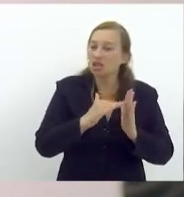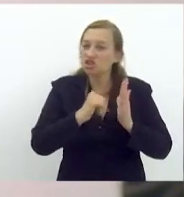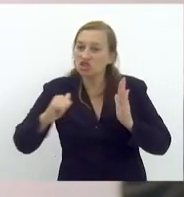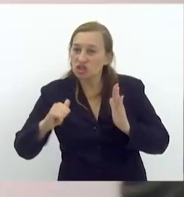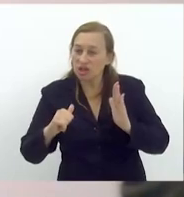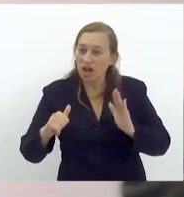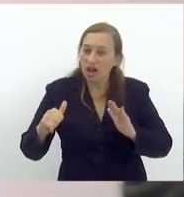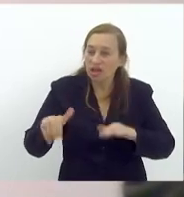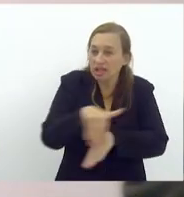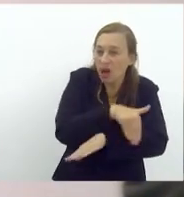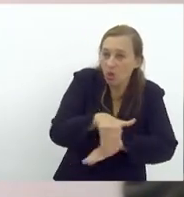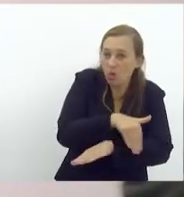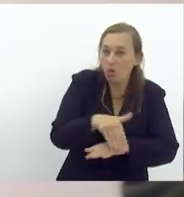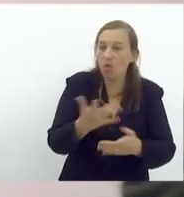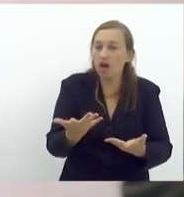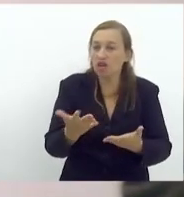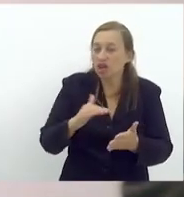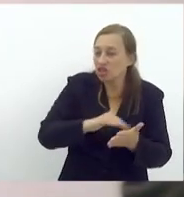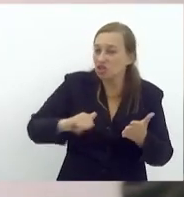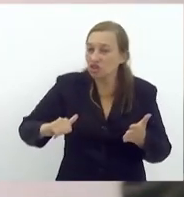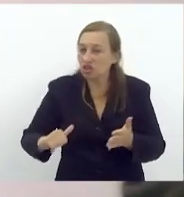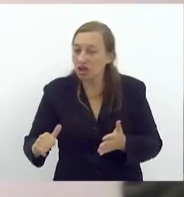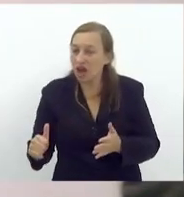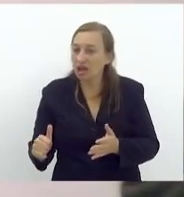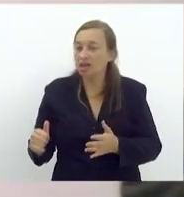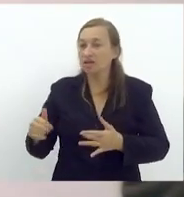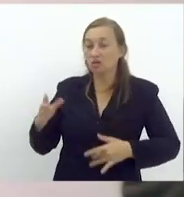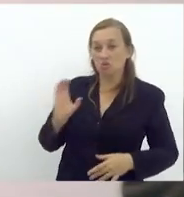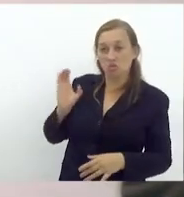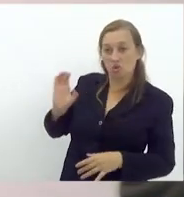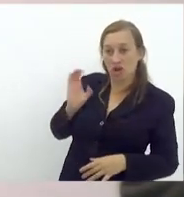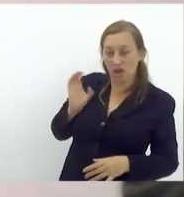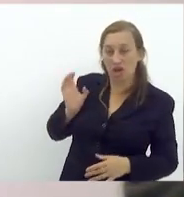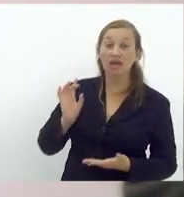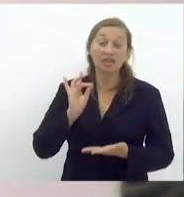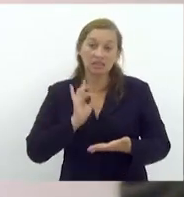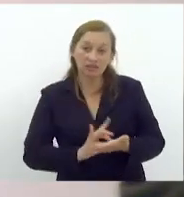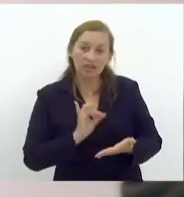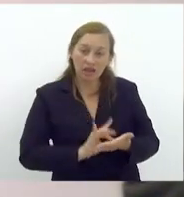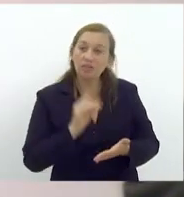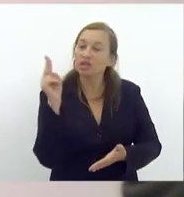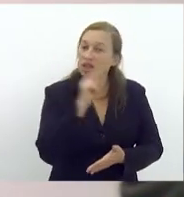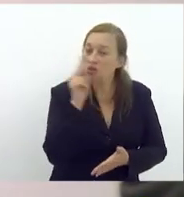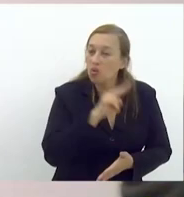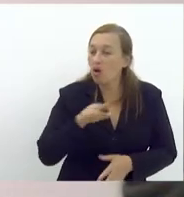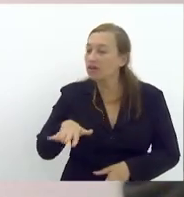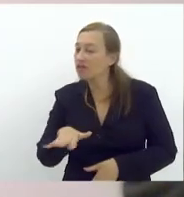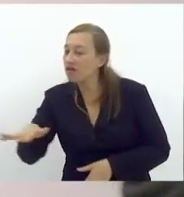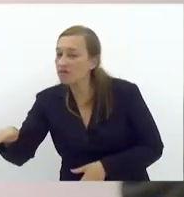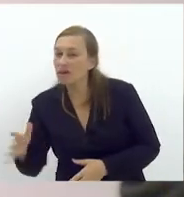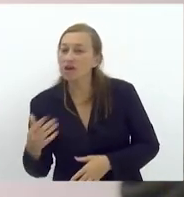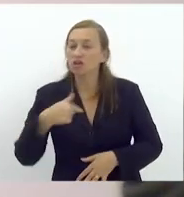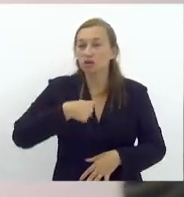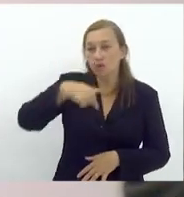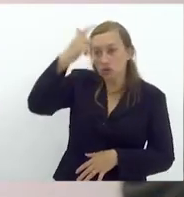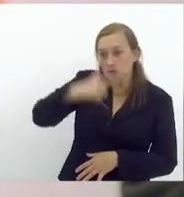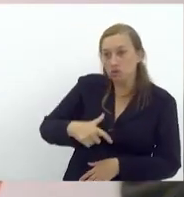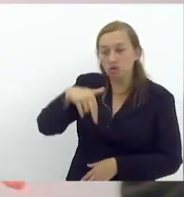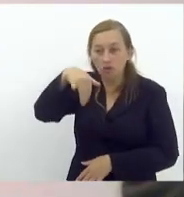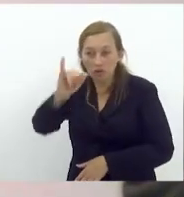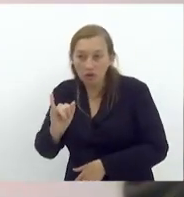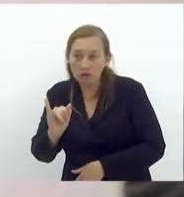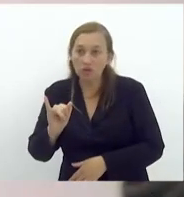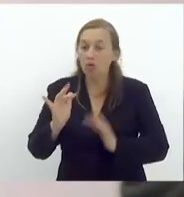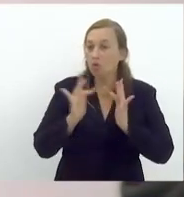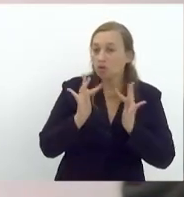mão da galera aí playboy que tá aí só surfando no Hype de quem realmente tá no corre da Periferia eu sou de Nova Iguaçu fui ter